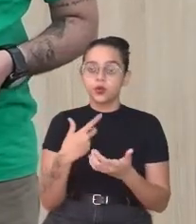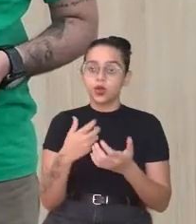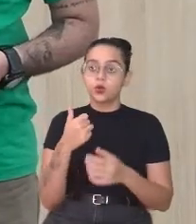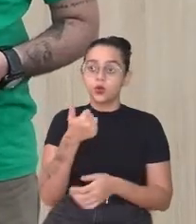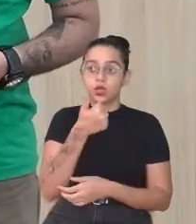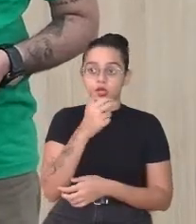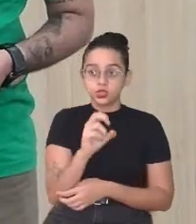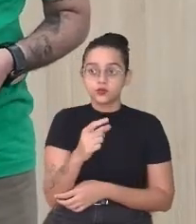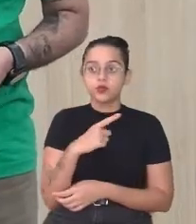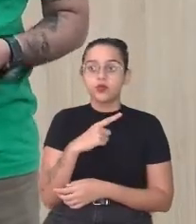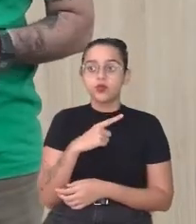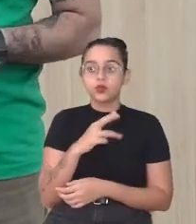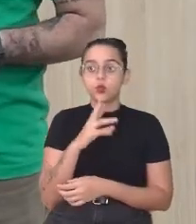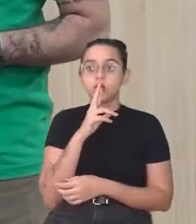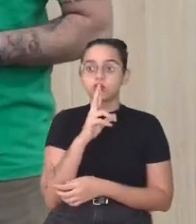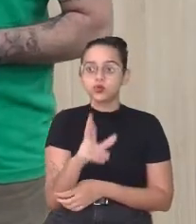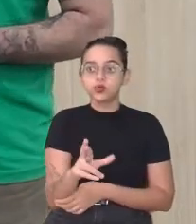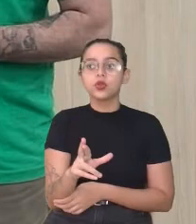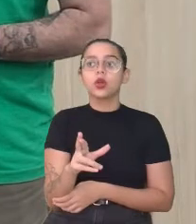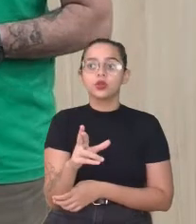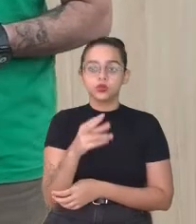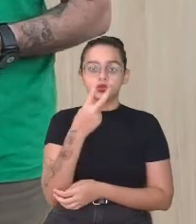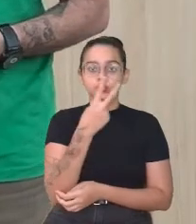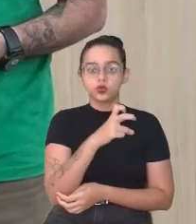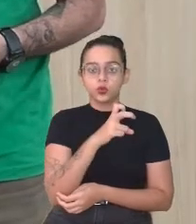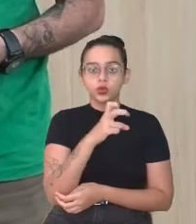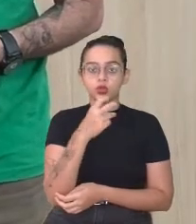no caso aí, o resultado de